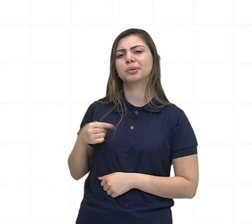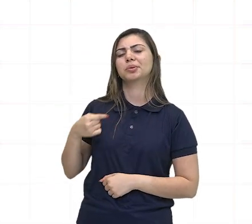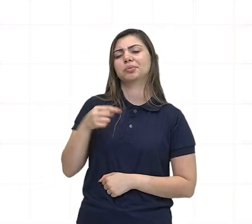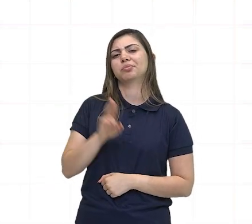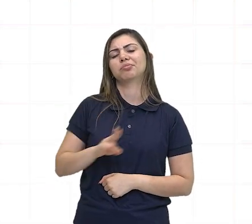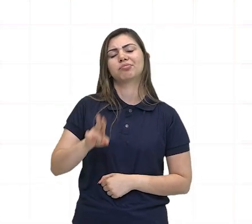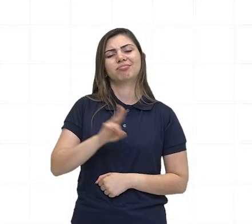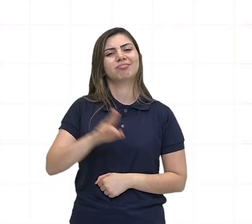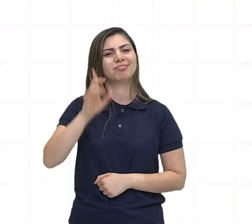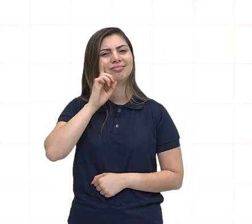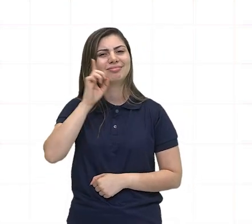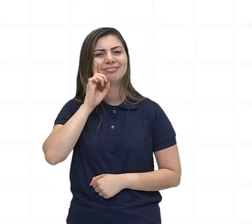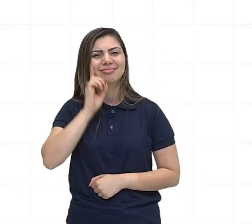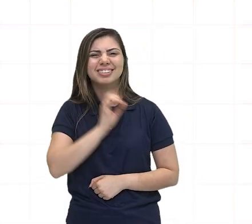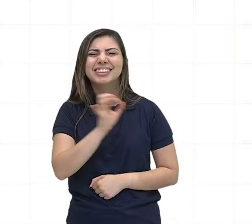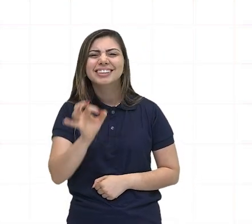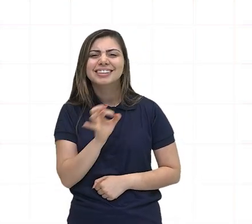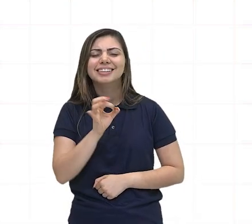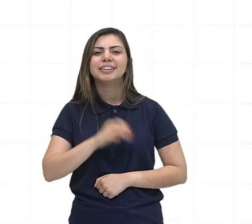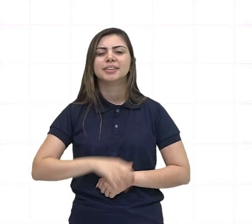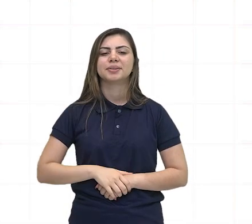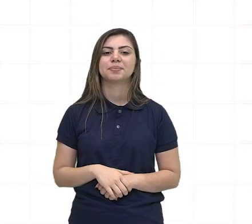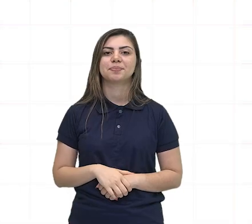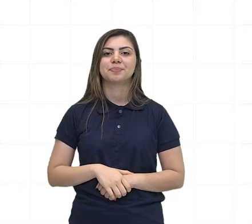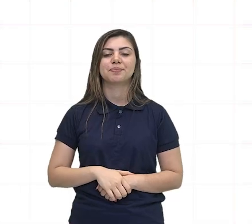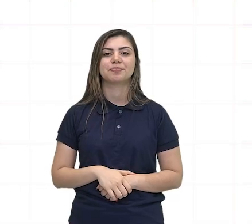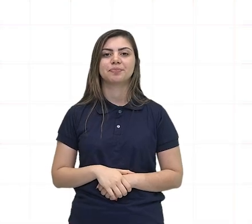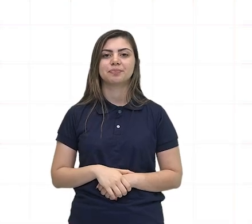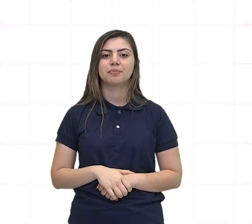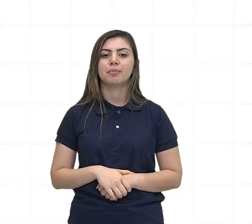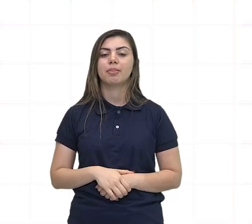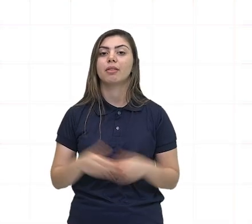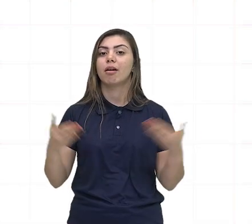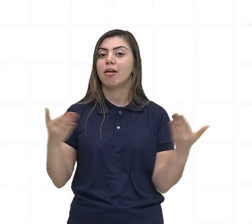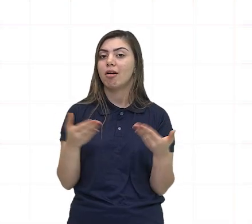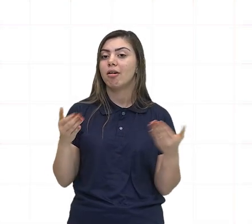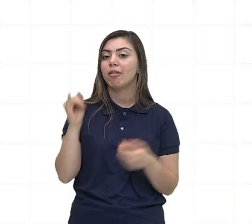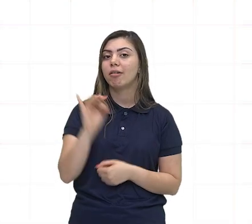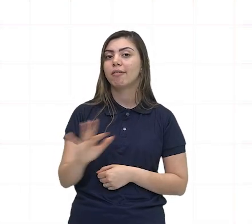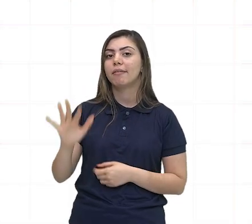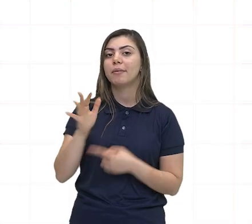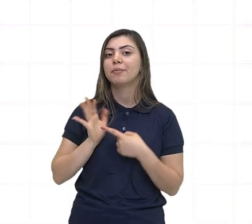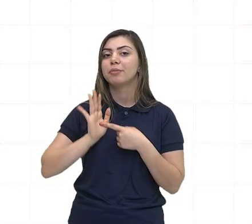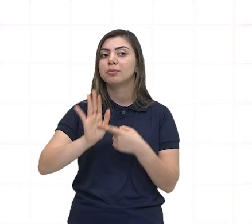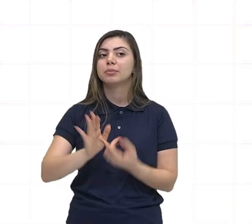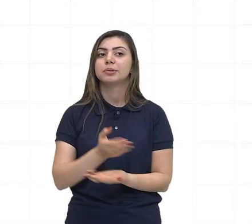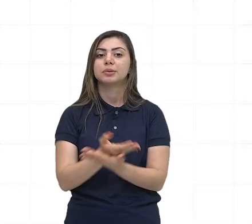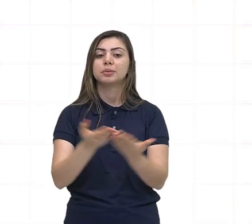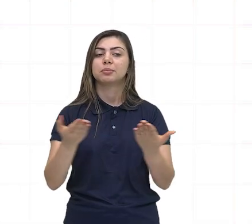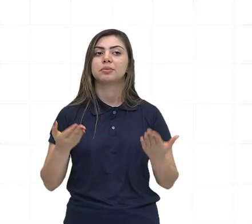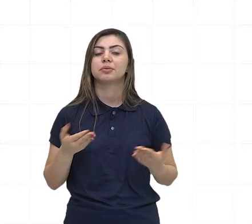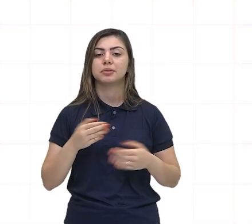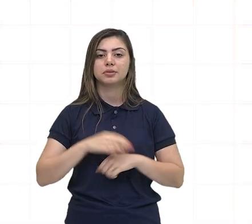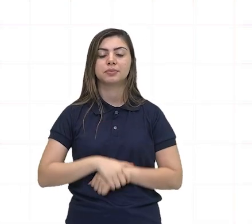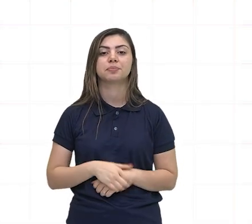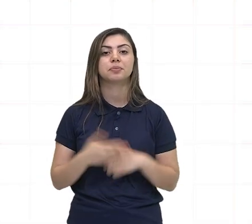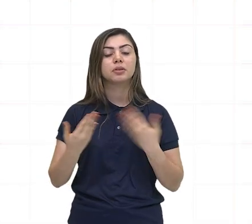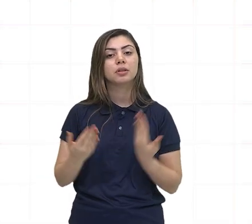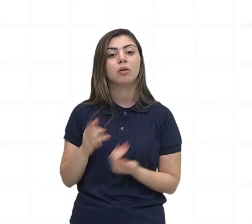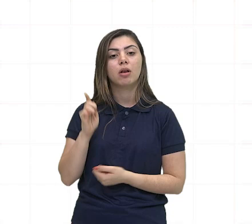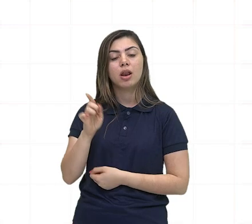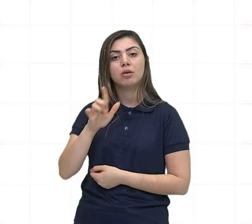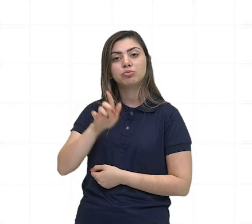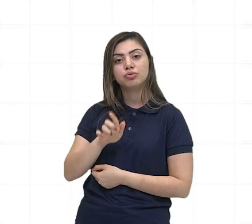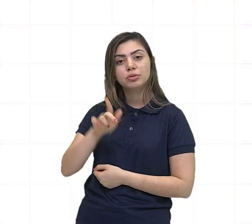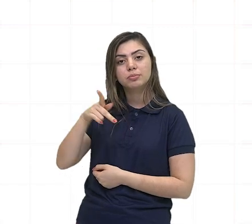dia a dia atualmente. Vamos verificar nestas imagens que O GPS,